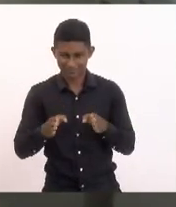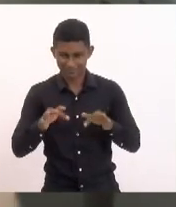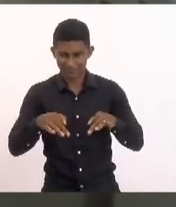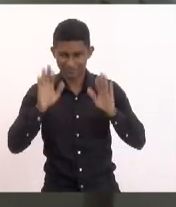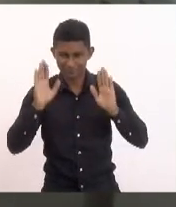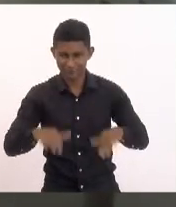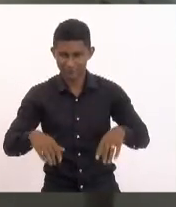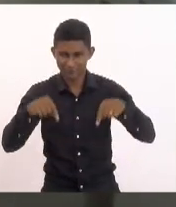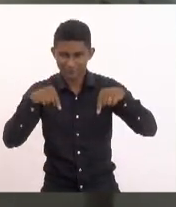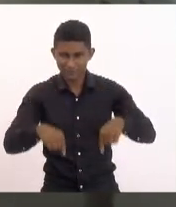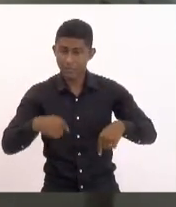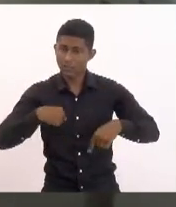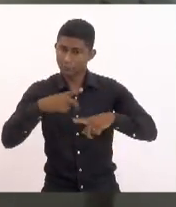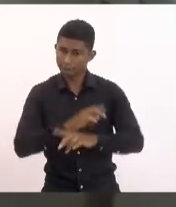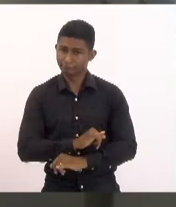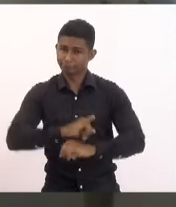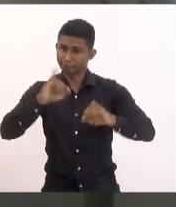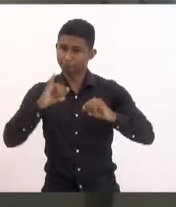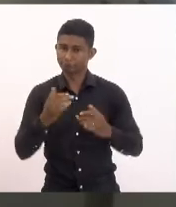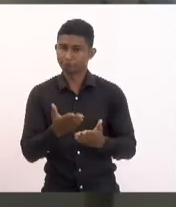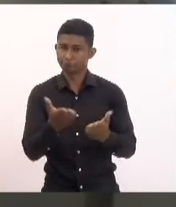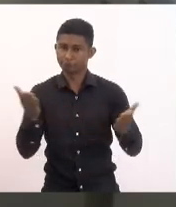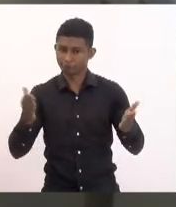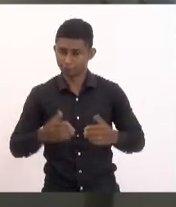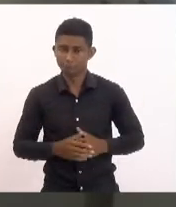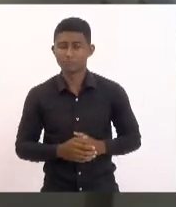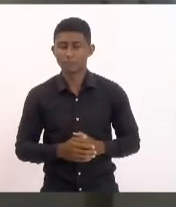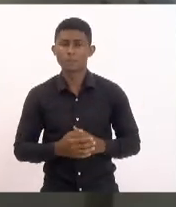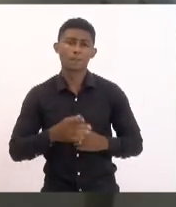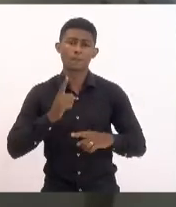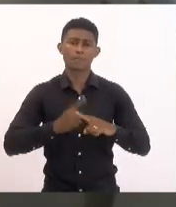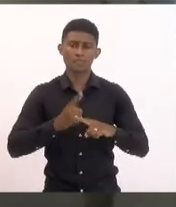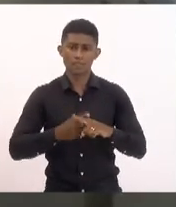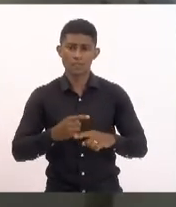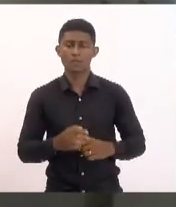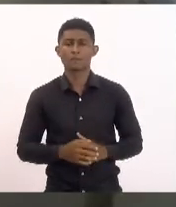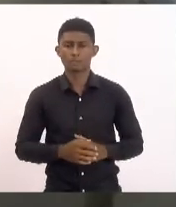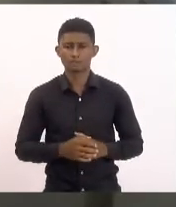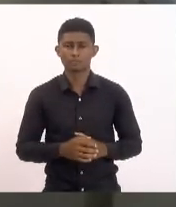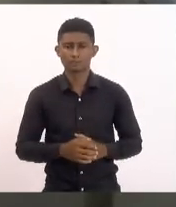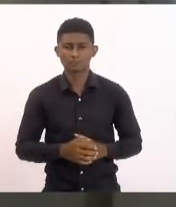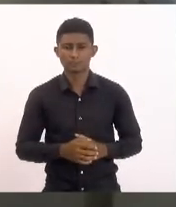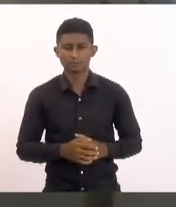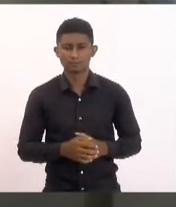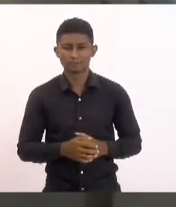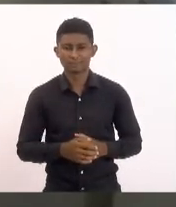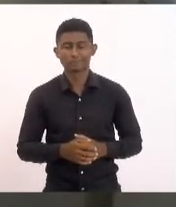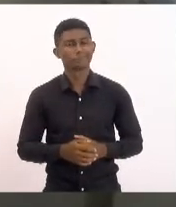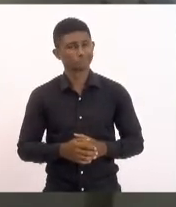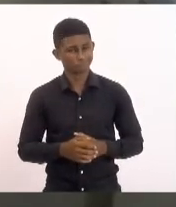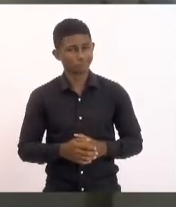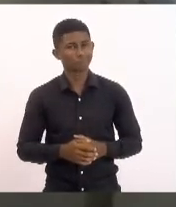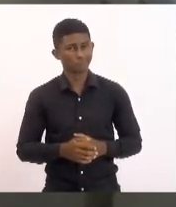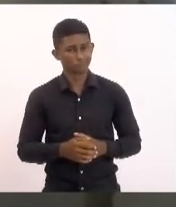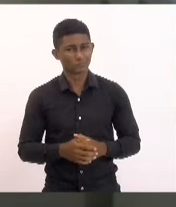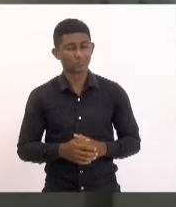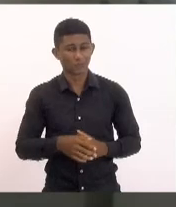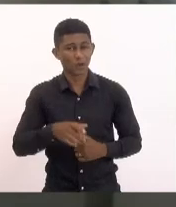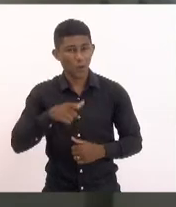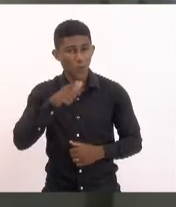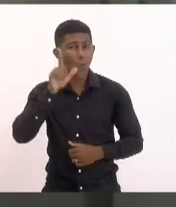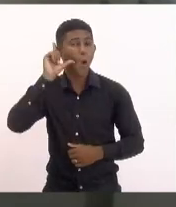né, dar essa notícia, porque isso também teve repercussão no dia de